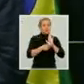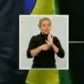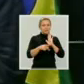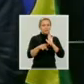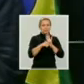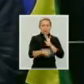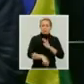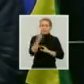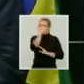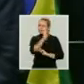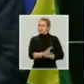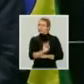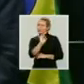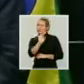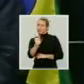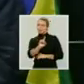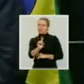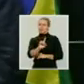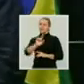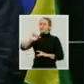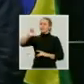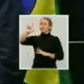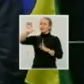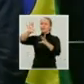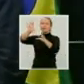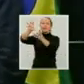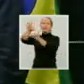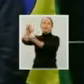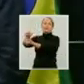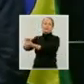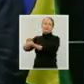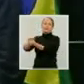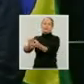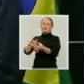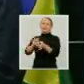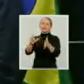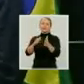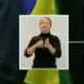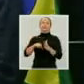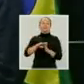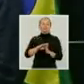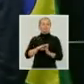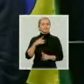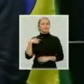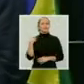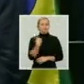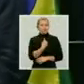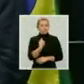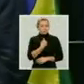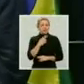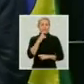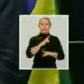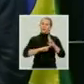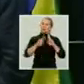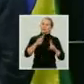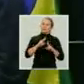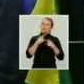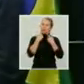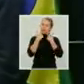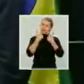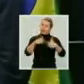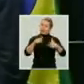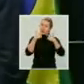brasileiro, é um projeto planetário que permite que a gente use esse tipo de linguagem, criação,